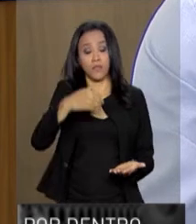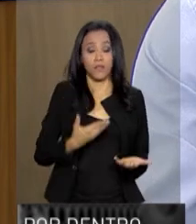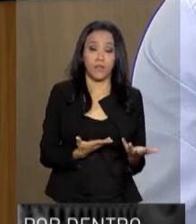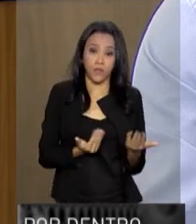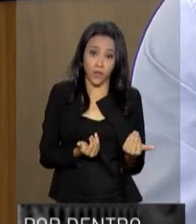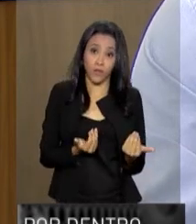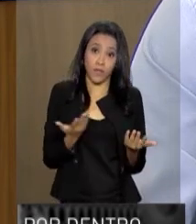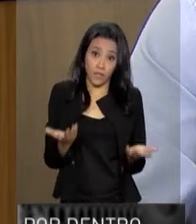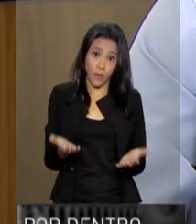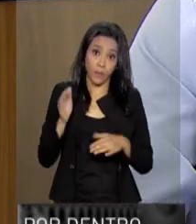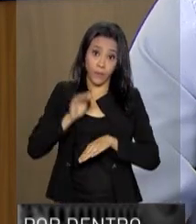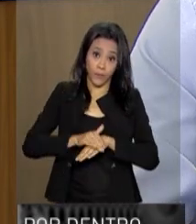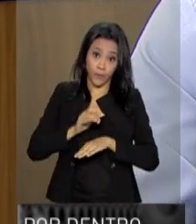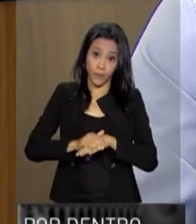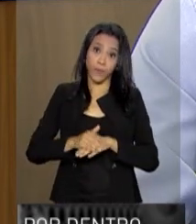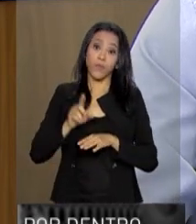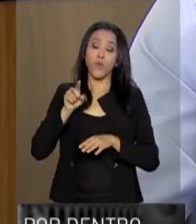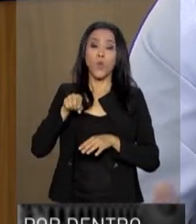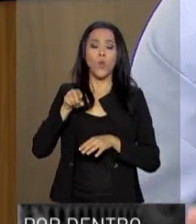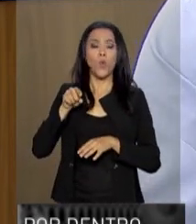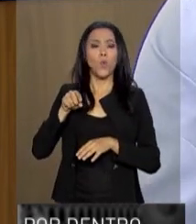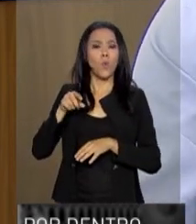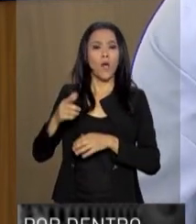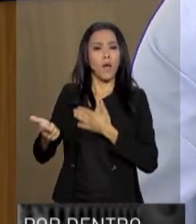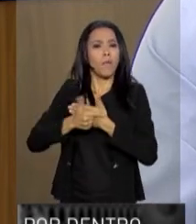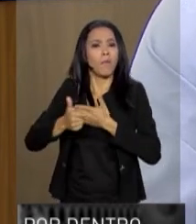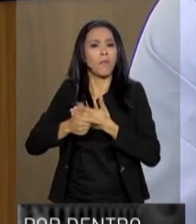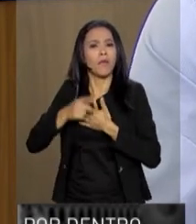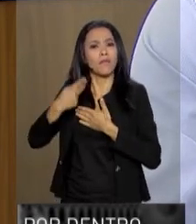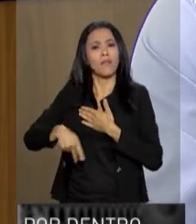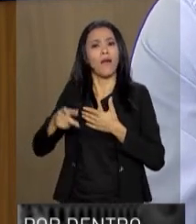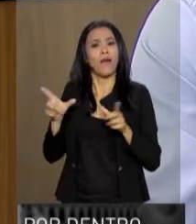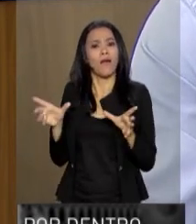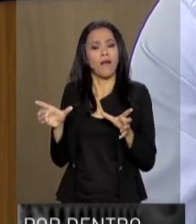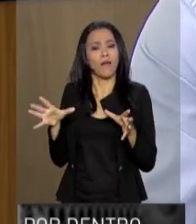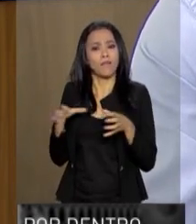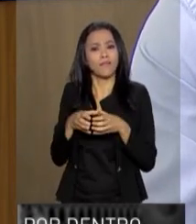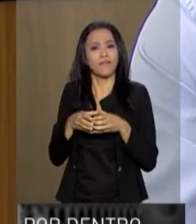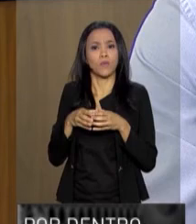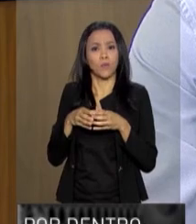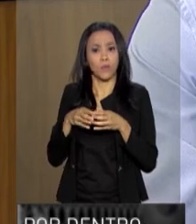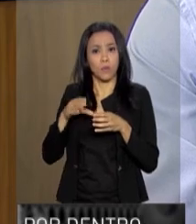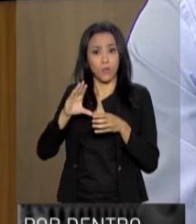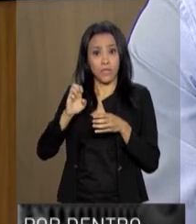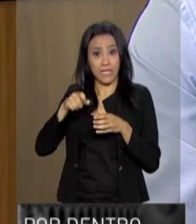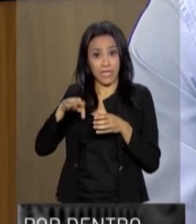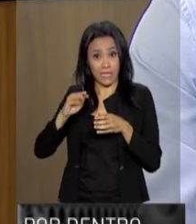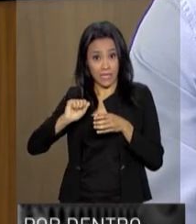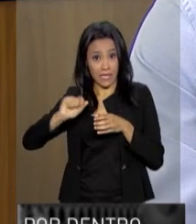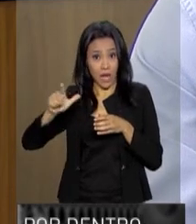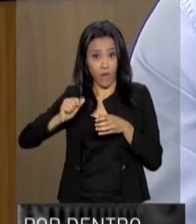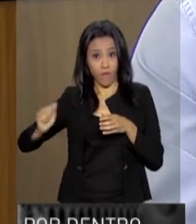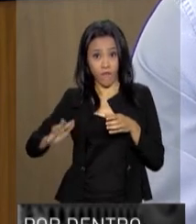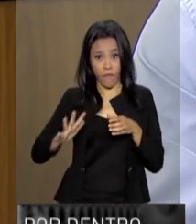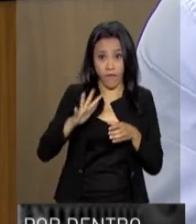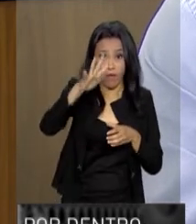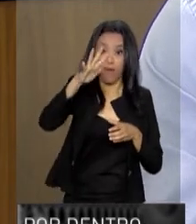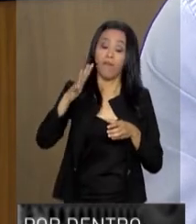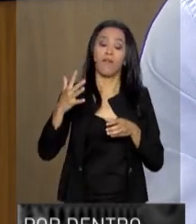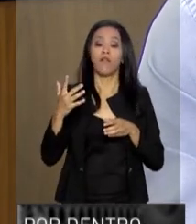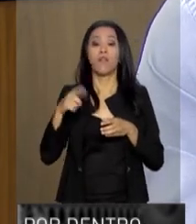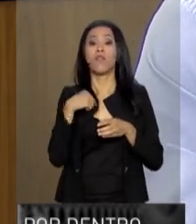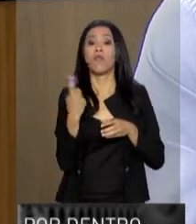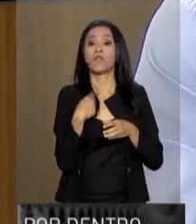o papel da central única das favelas na implantação do projeto nova jovem ele é fundamental porque nós estamos falando de um projeto